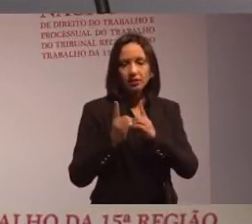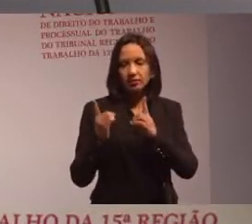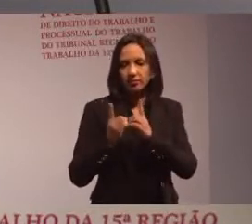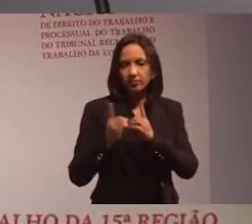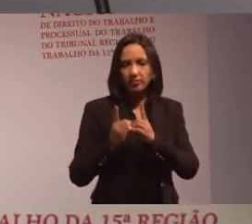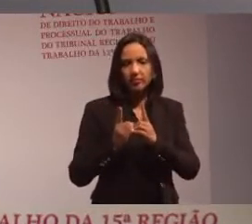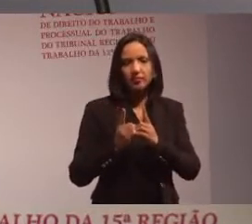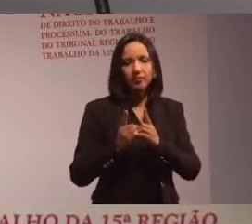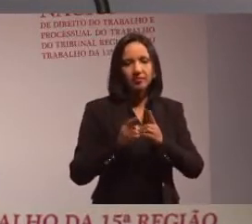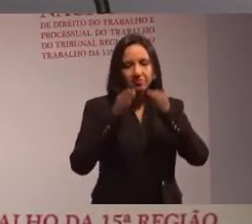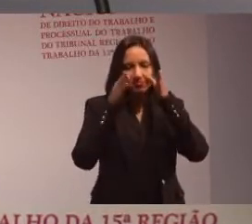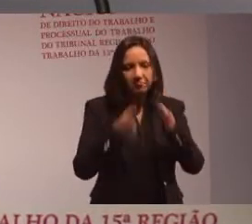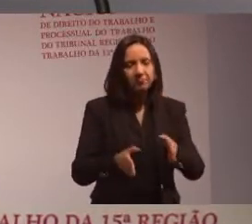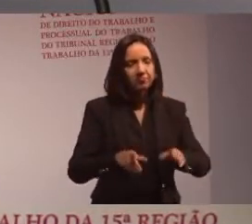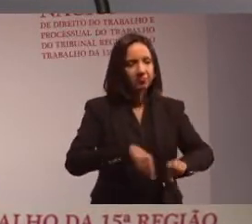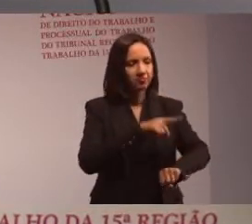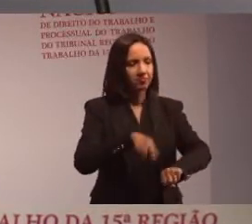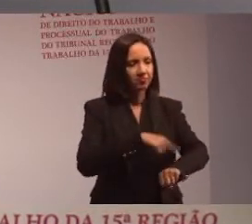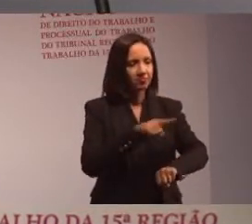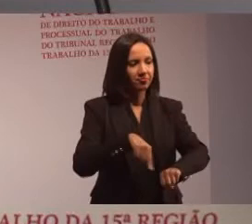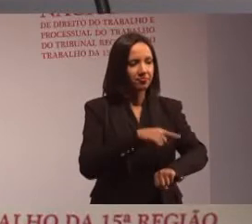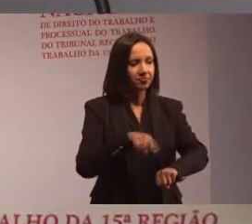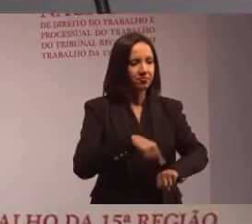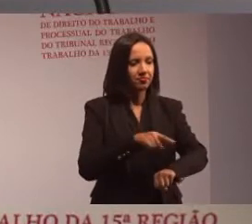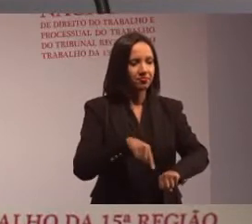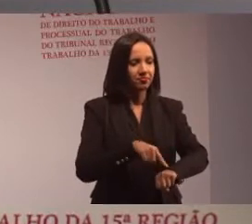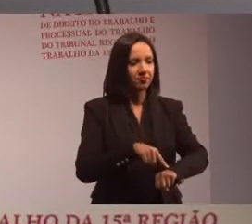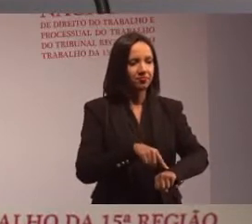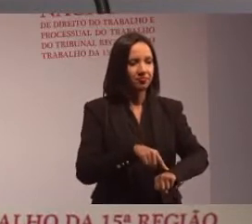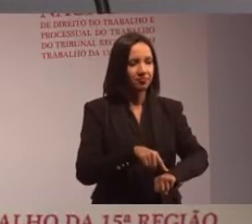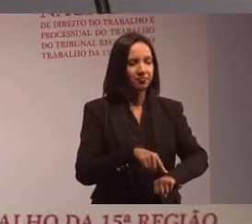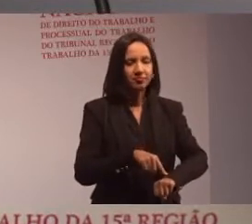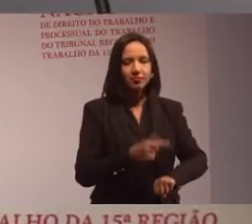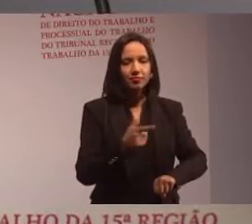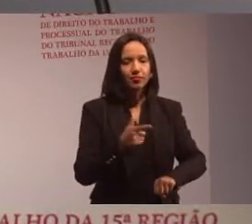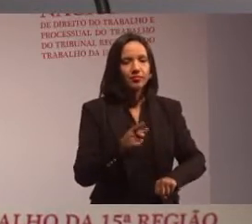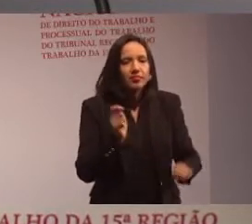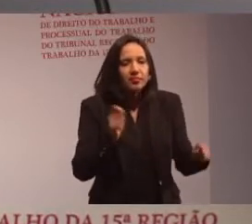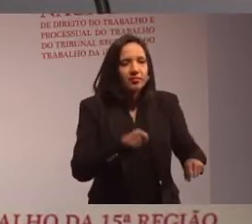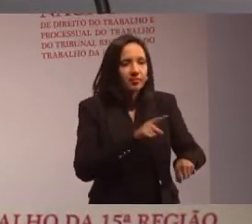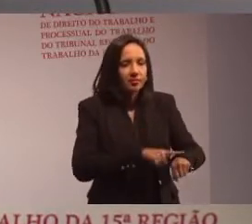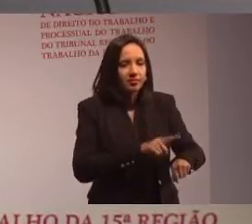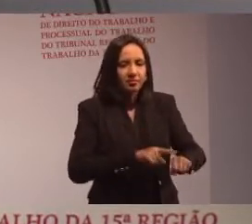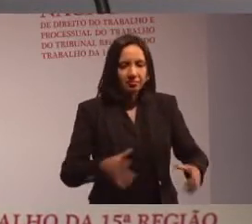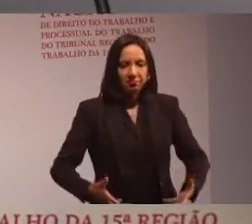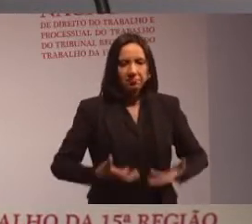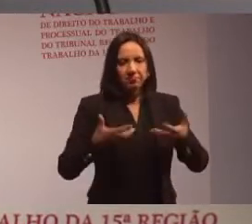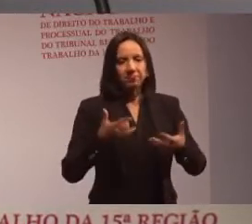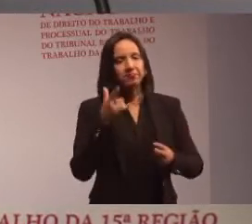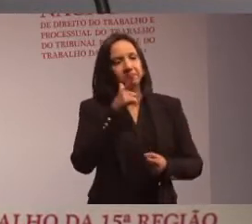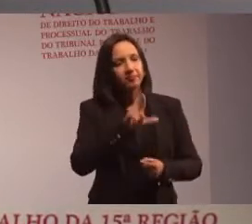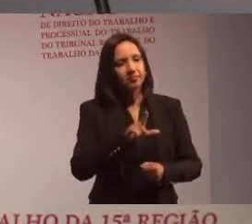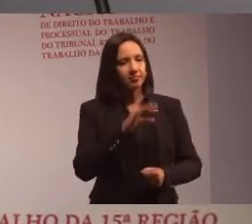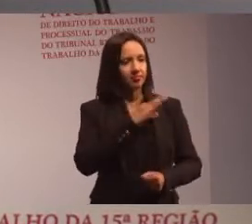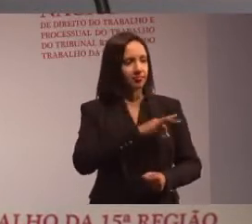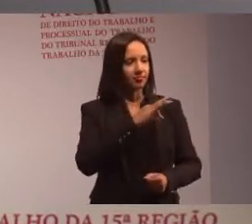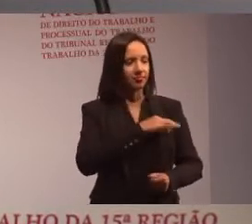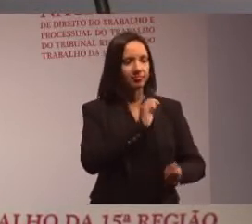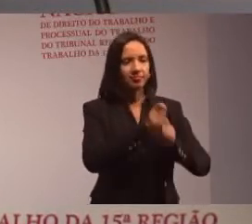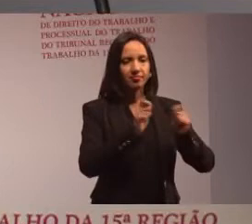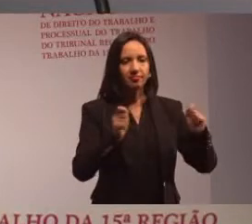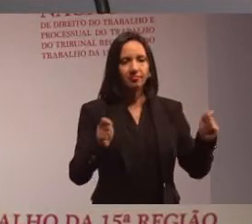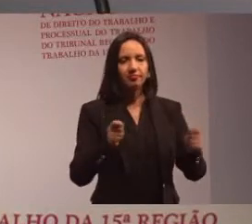né? Jornadas prolongadas e sem período de recuperação para que ele consiga ter o ganho e sustentar a sua